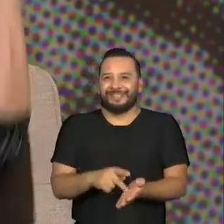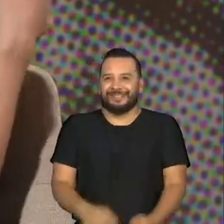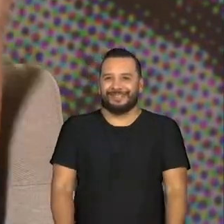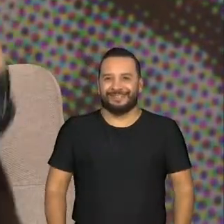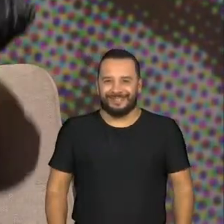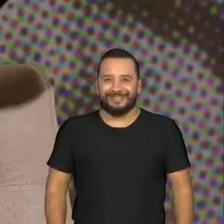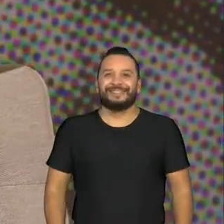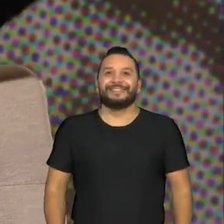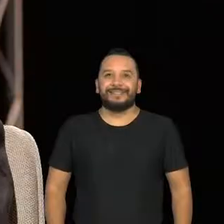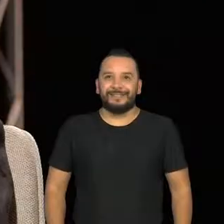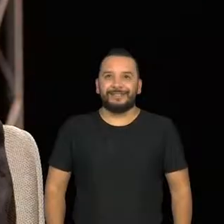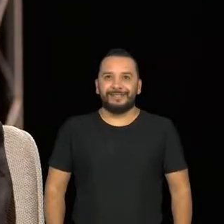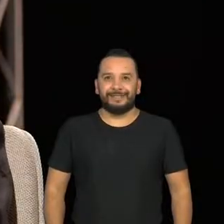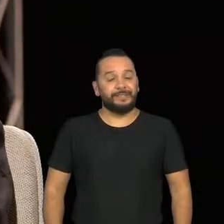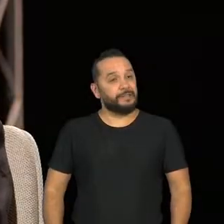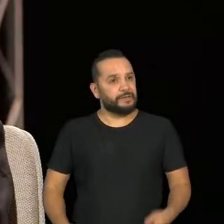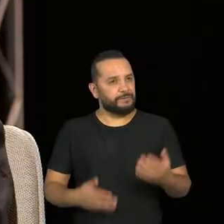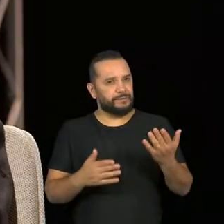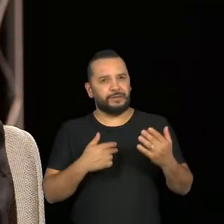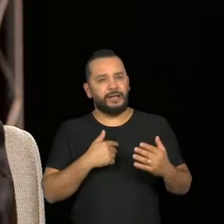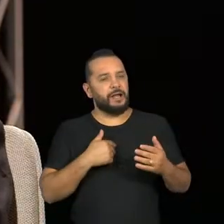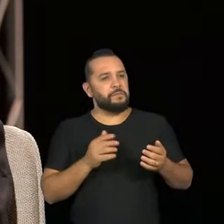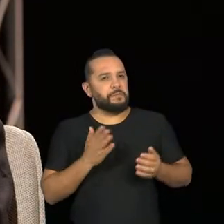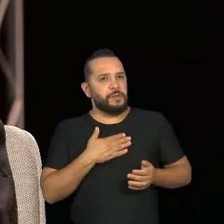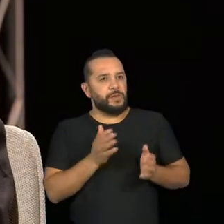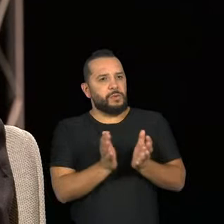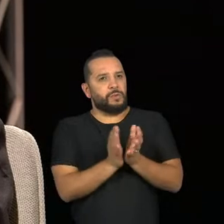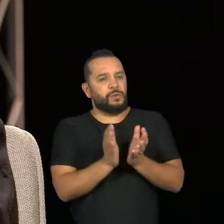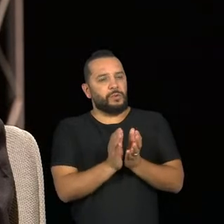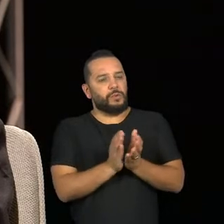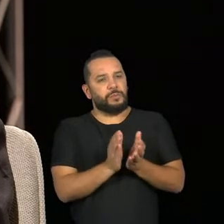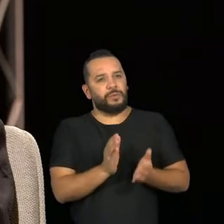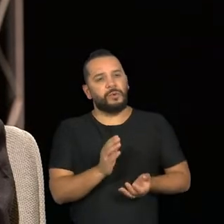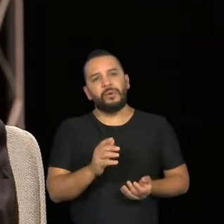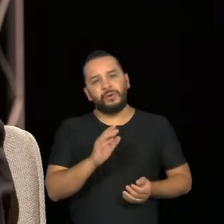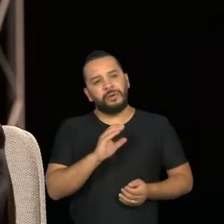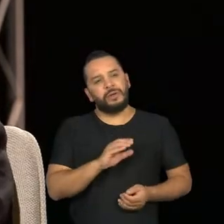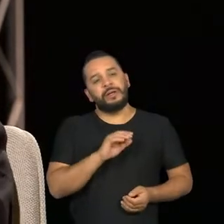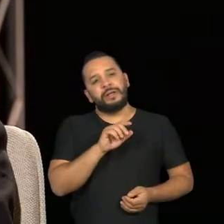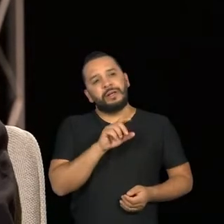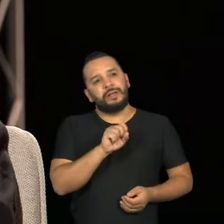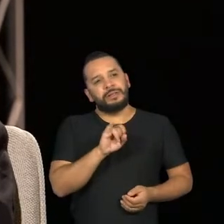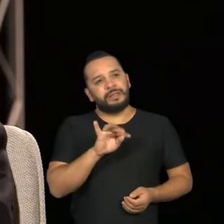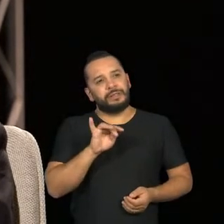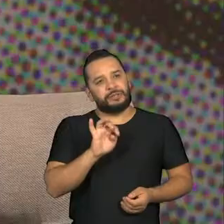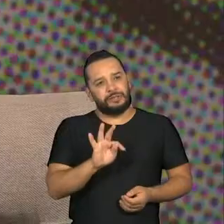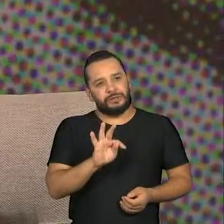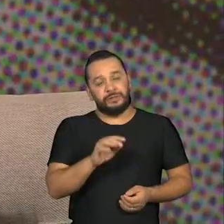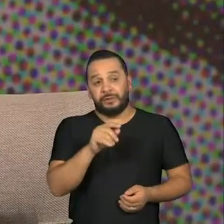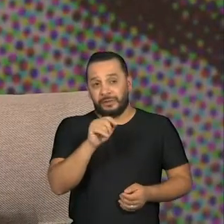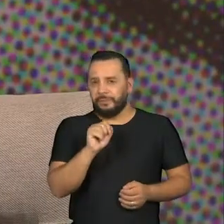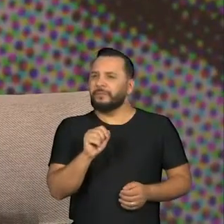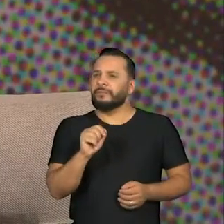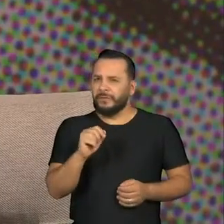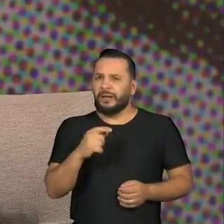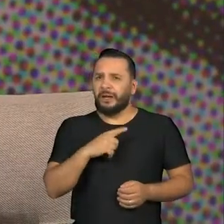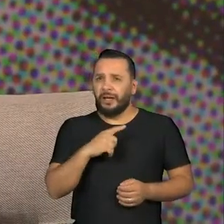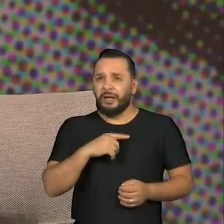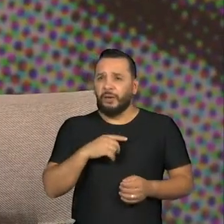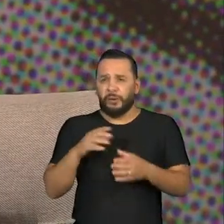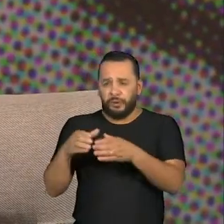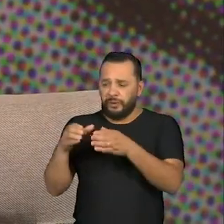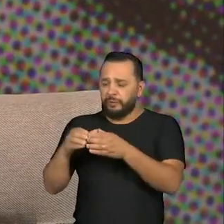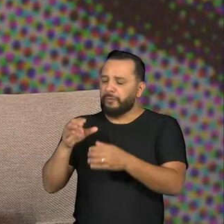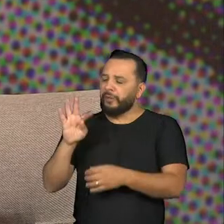Que bom, hein? E aí você falou, vou formar meu próprio grupo, é o City. E você era produtora, figurinista? Quando eu saí do Grupo